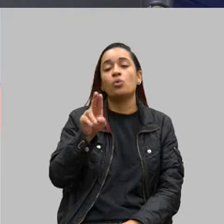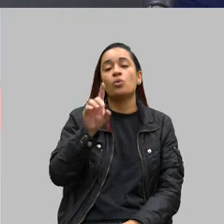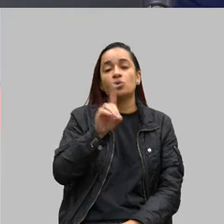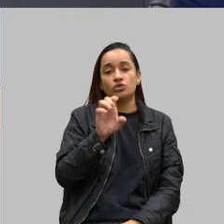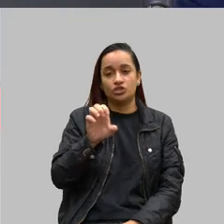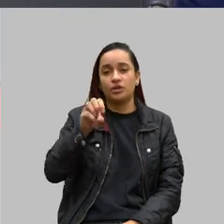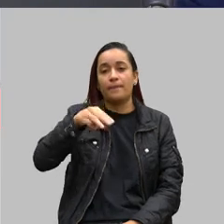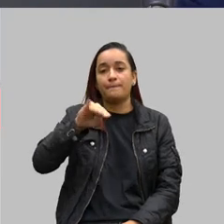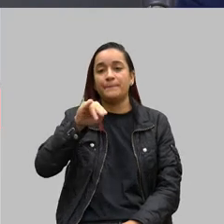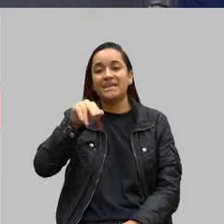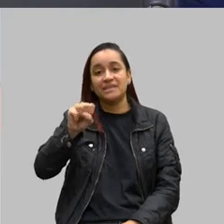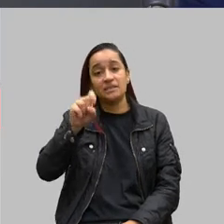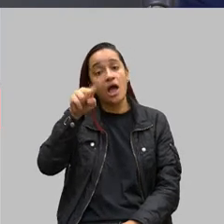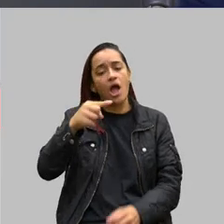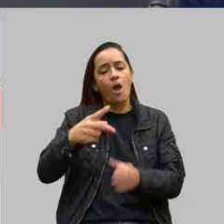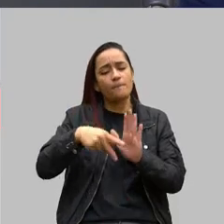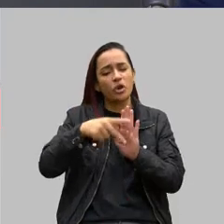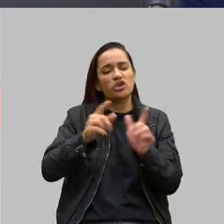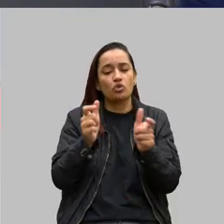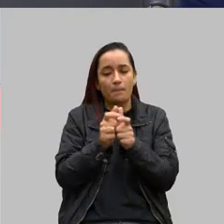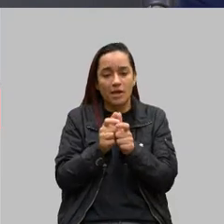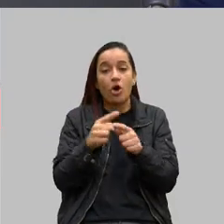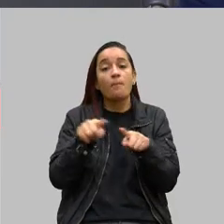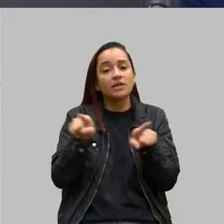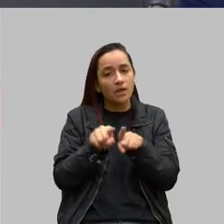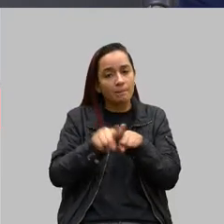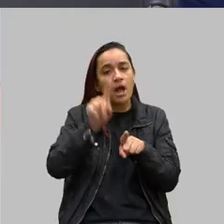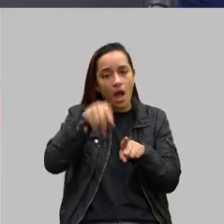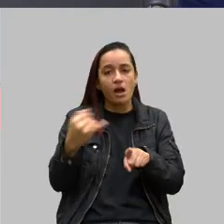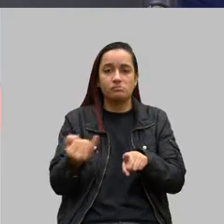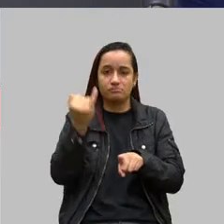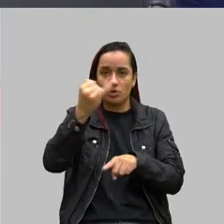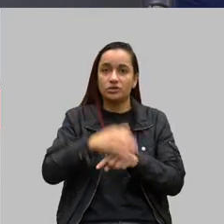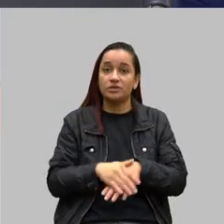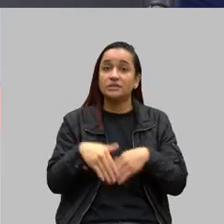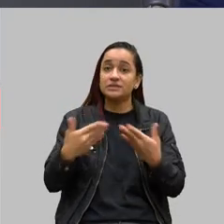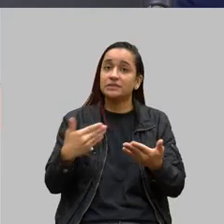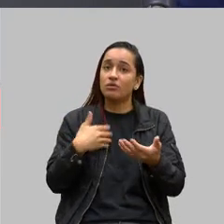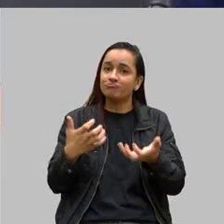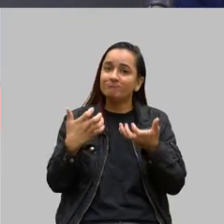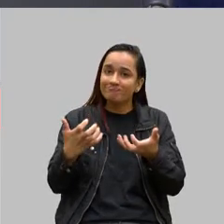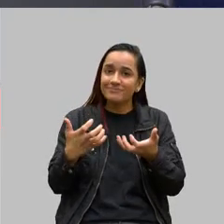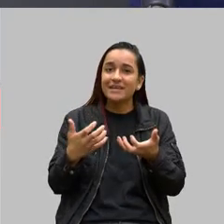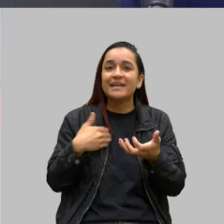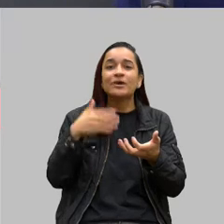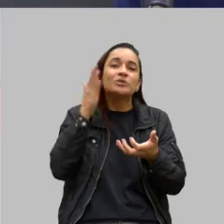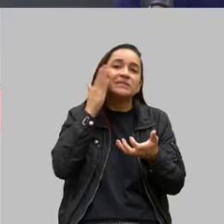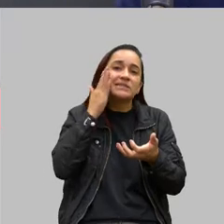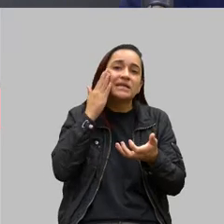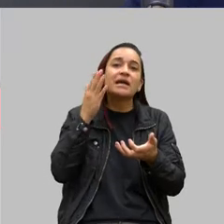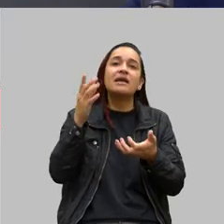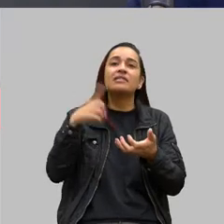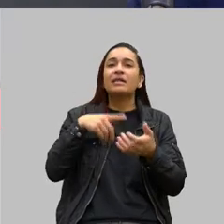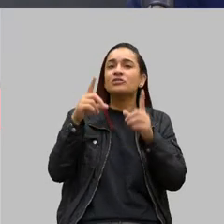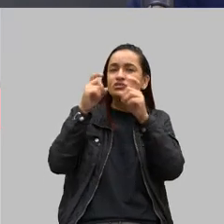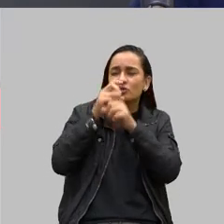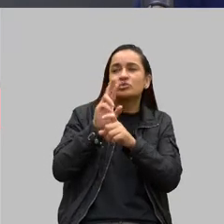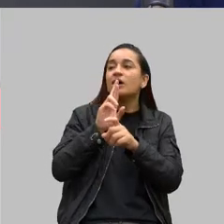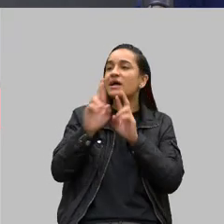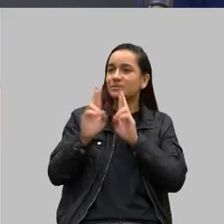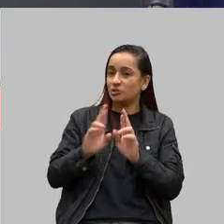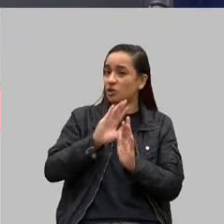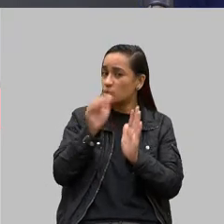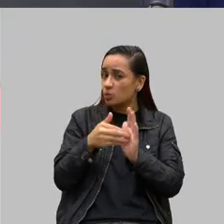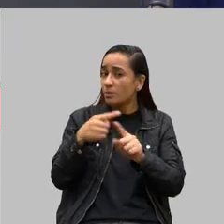um pouco menor mas também de muita importância Então gostaria muito aí eu sei que vai ter dificuldade para responder tudo mas principalmente essa